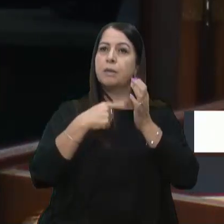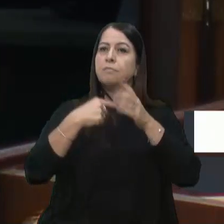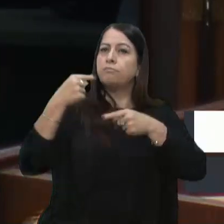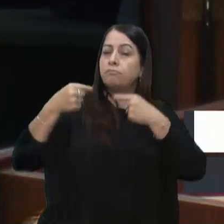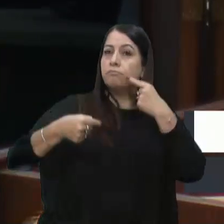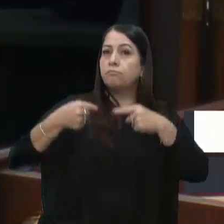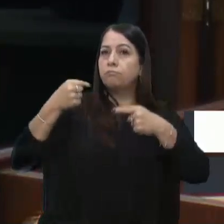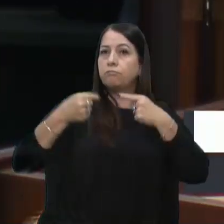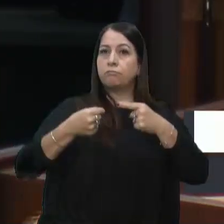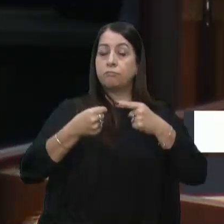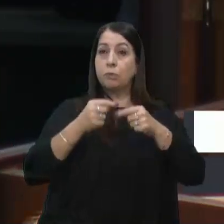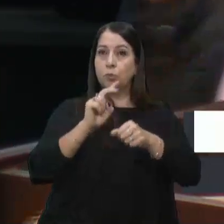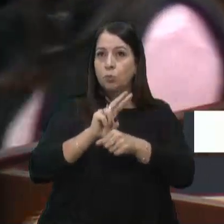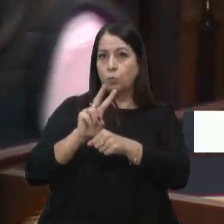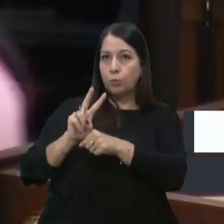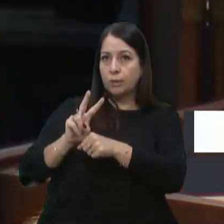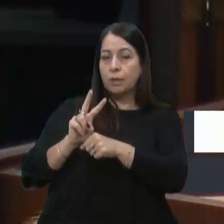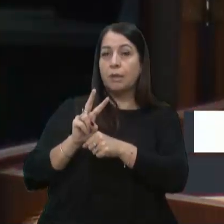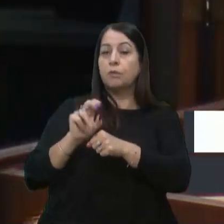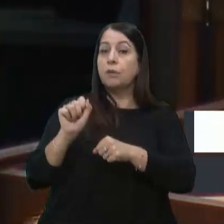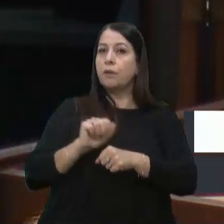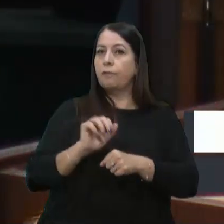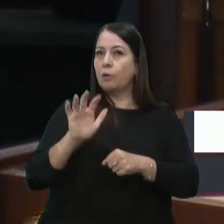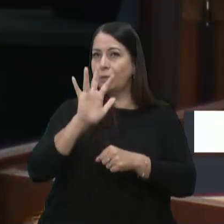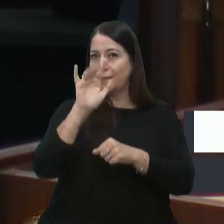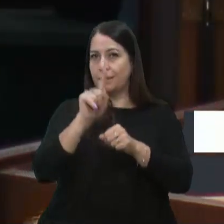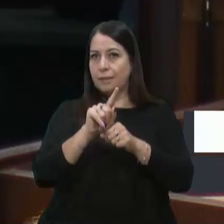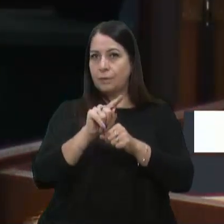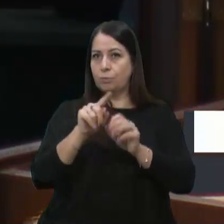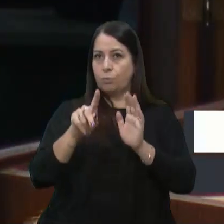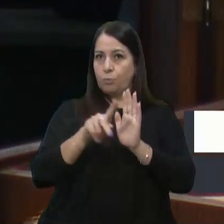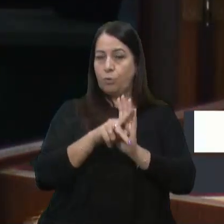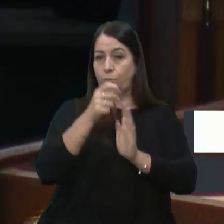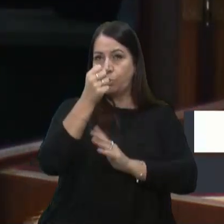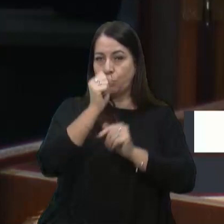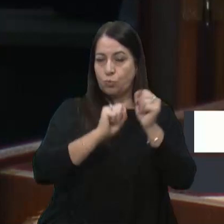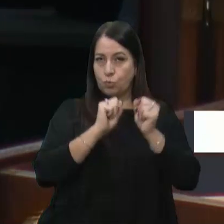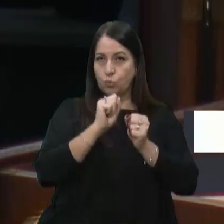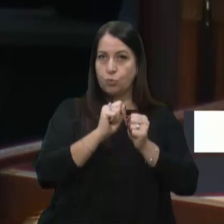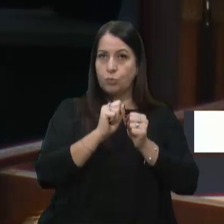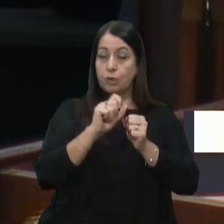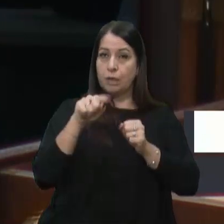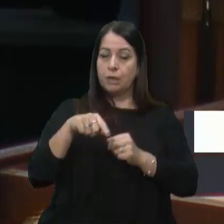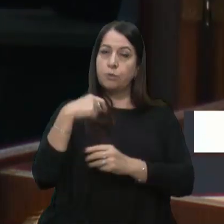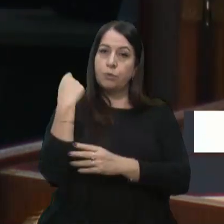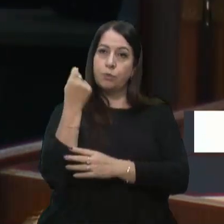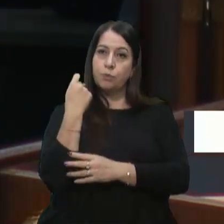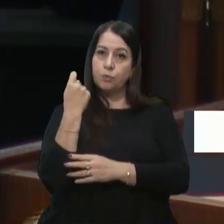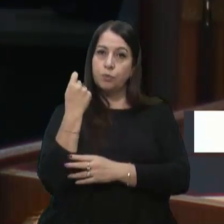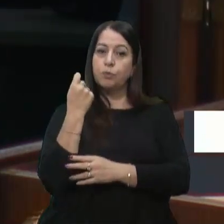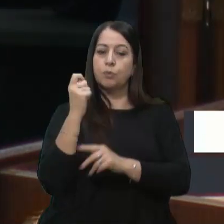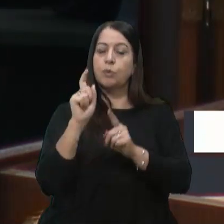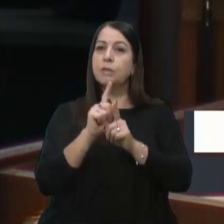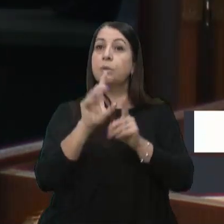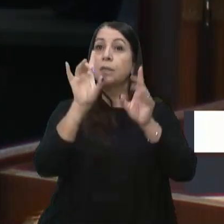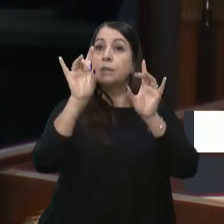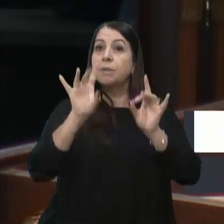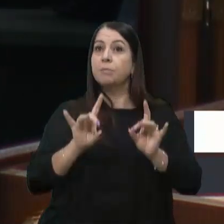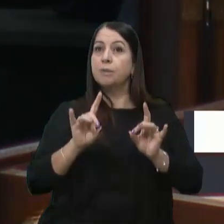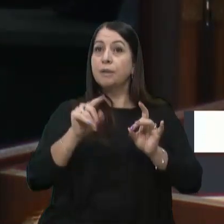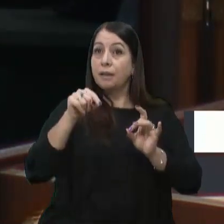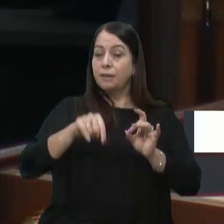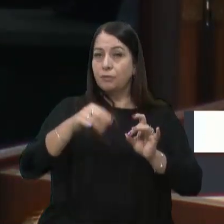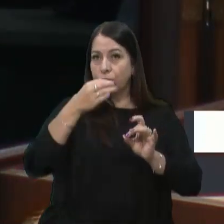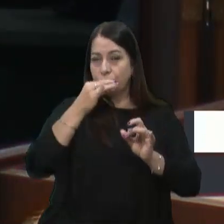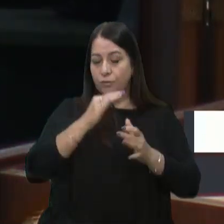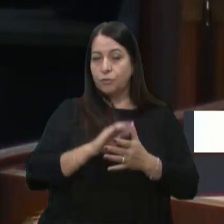discutir a preservação e a valorização do patrimônio industrial do Rio Grande do Sul e especialmente de Caxias